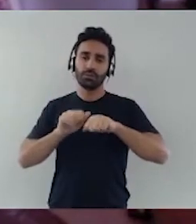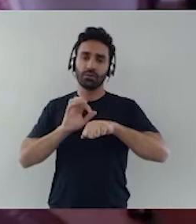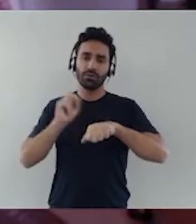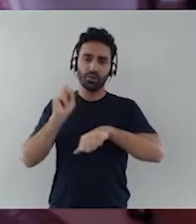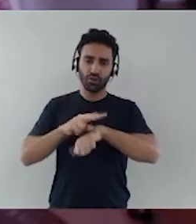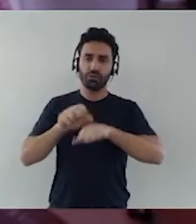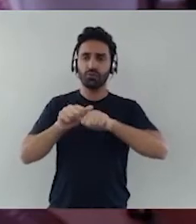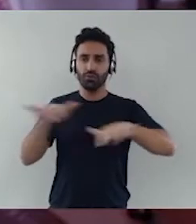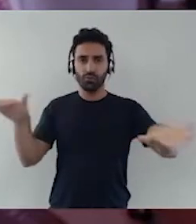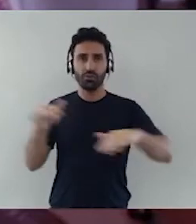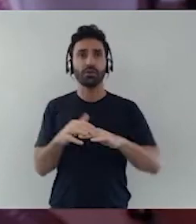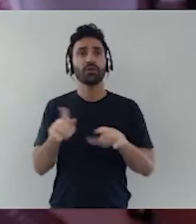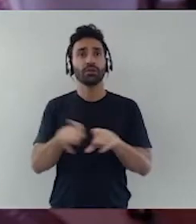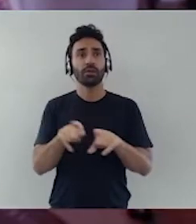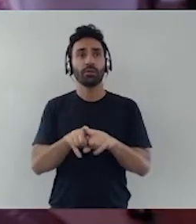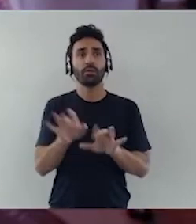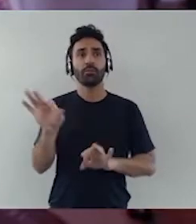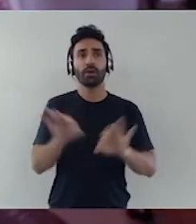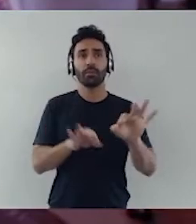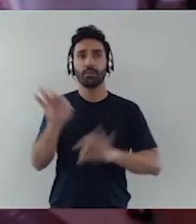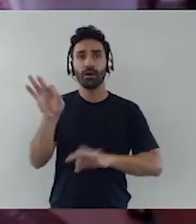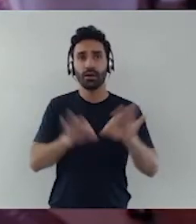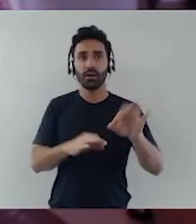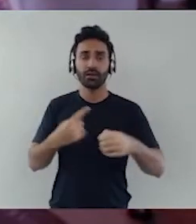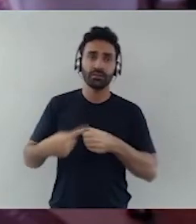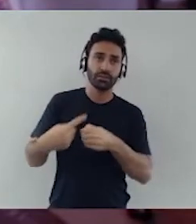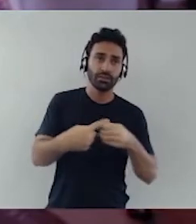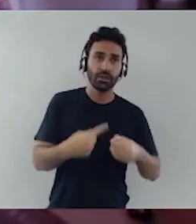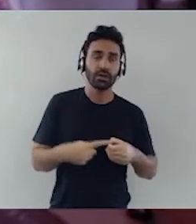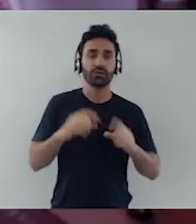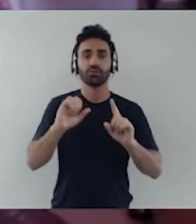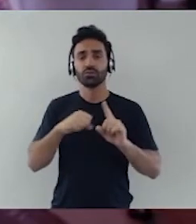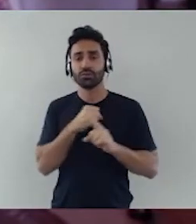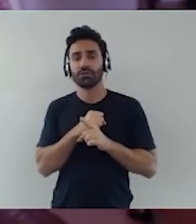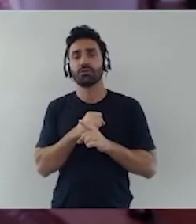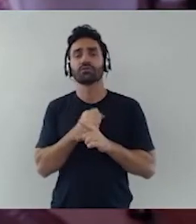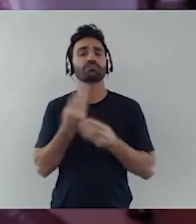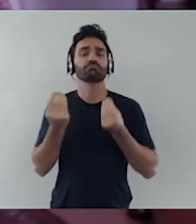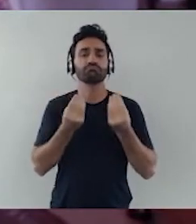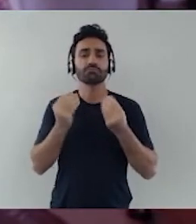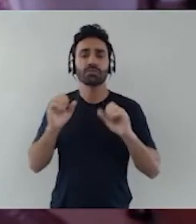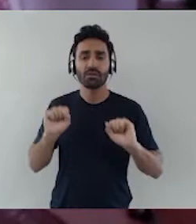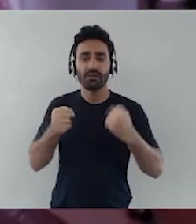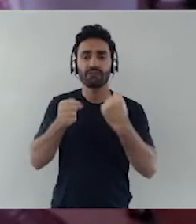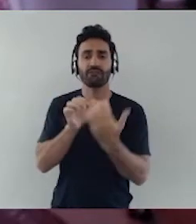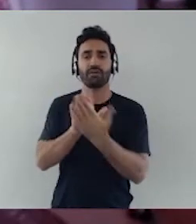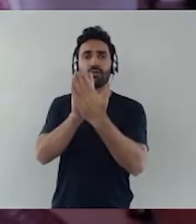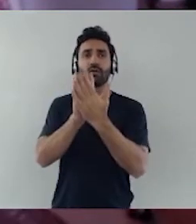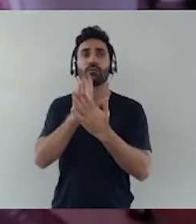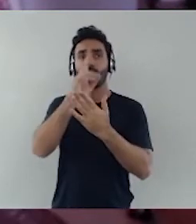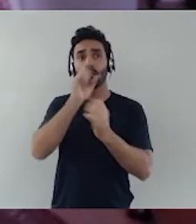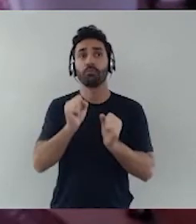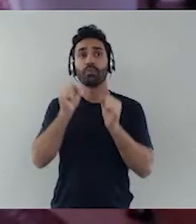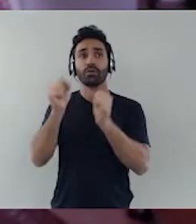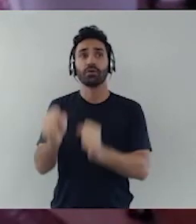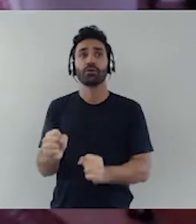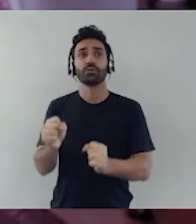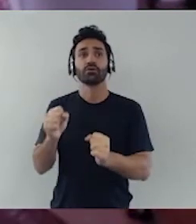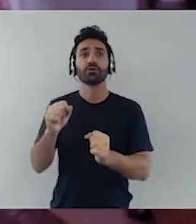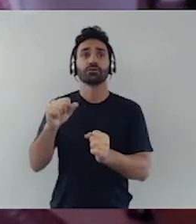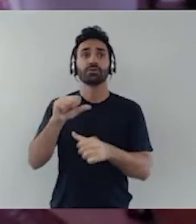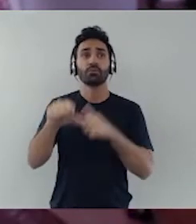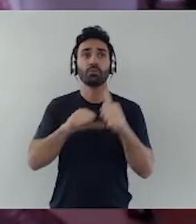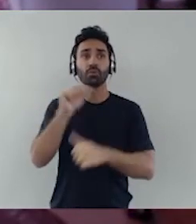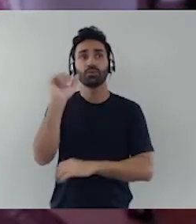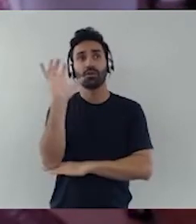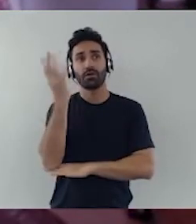na preparação das cidades e das sociedades para o enfrentamento das poderosas mudanças climáticas em